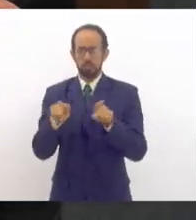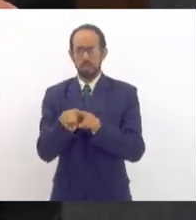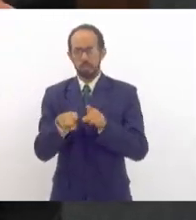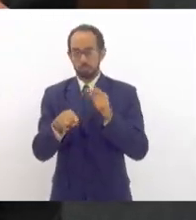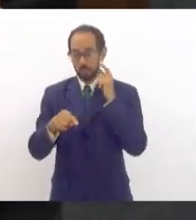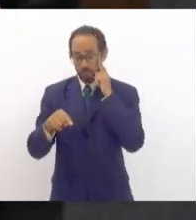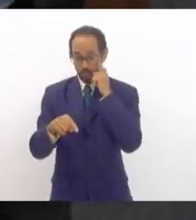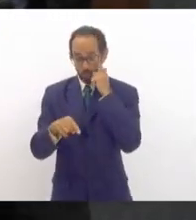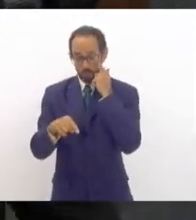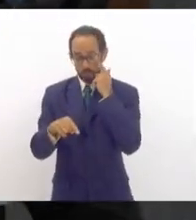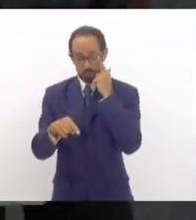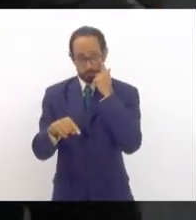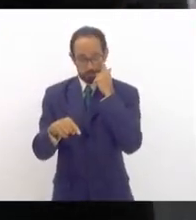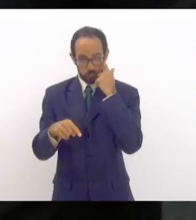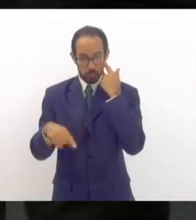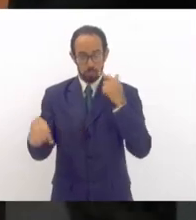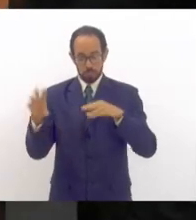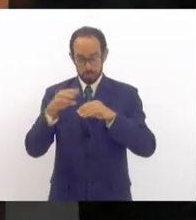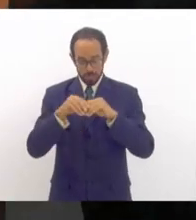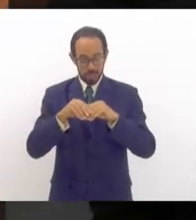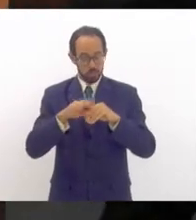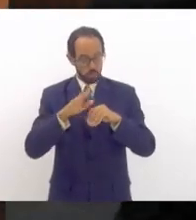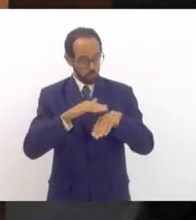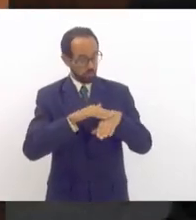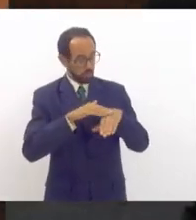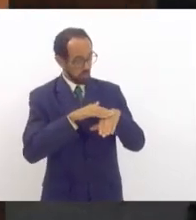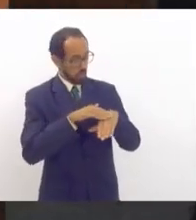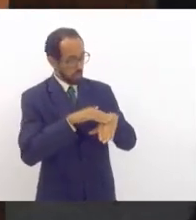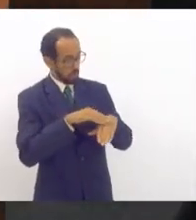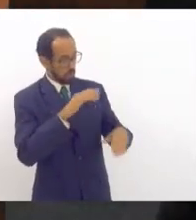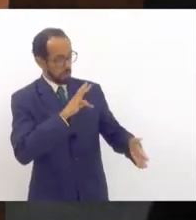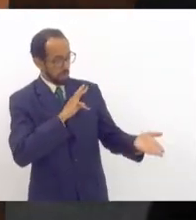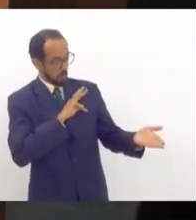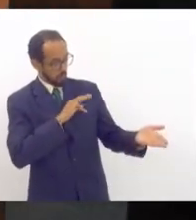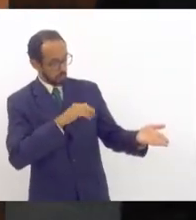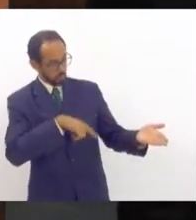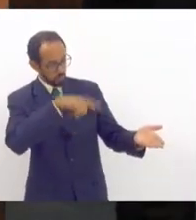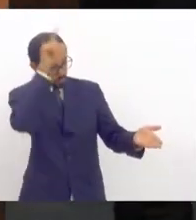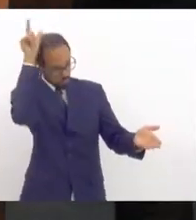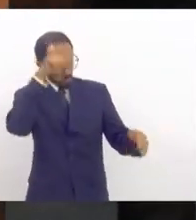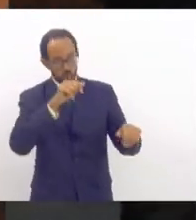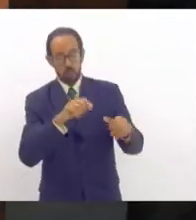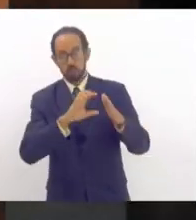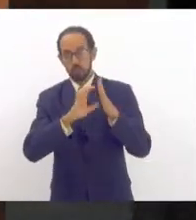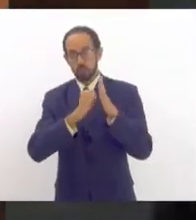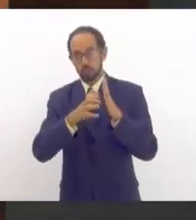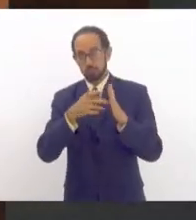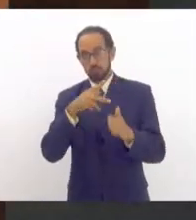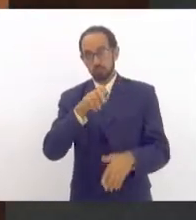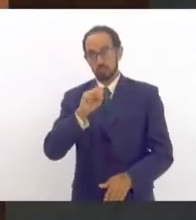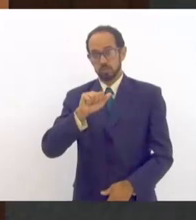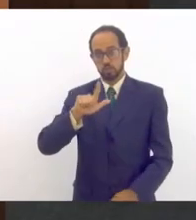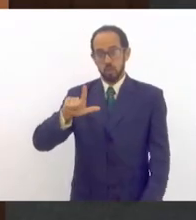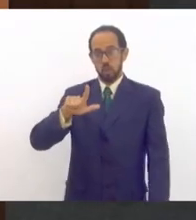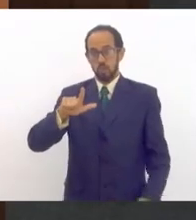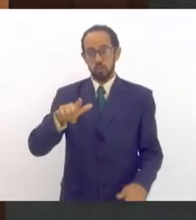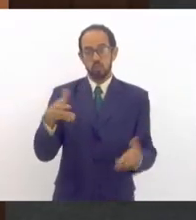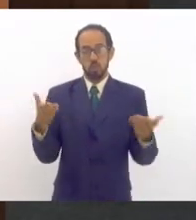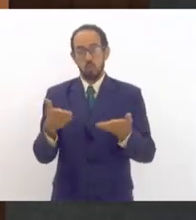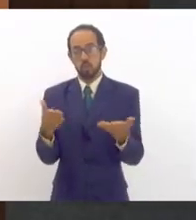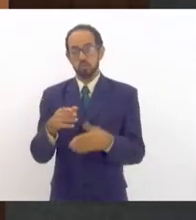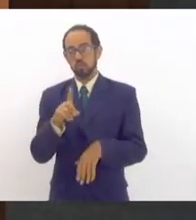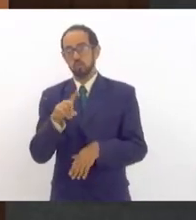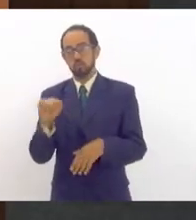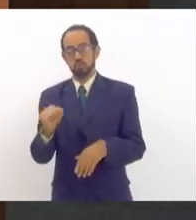reforçar Esse aspecto já conversei com o Deputado Luiz Paulo para Deputado da Marta Rocha com a bancada do pessoal é de que hoje é o dia que